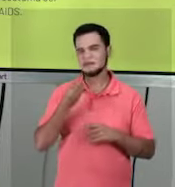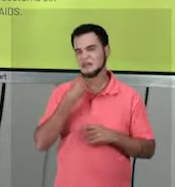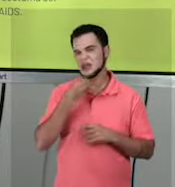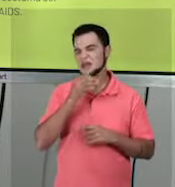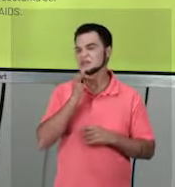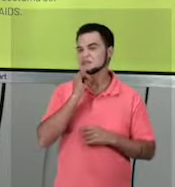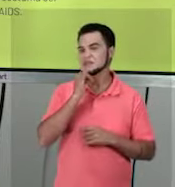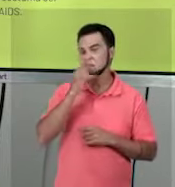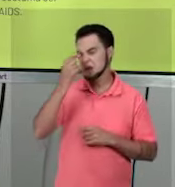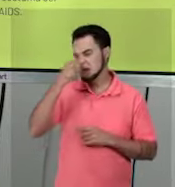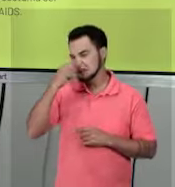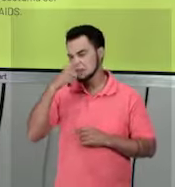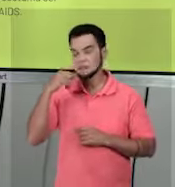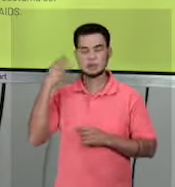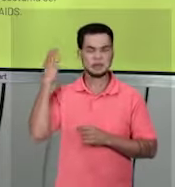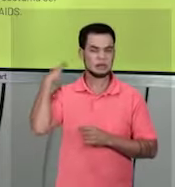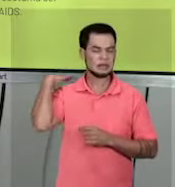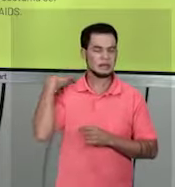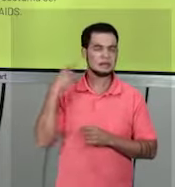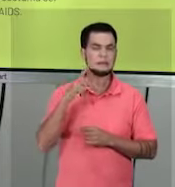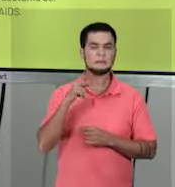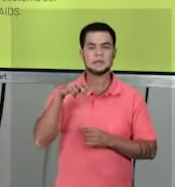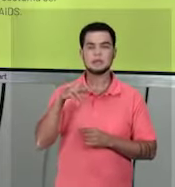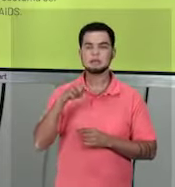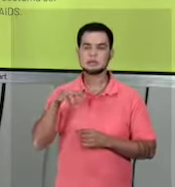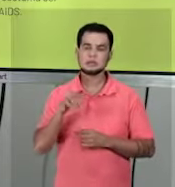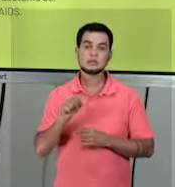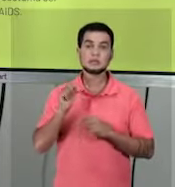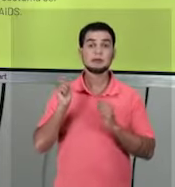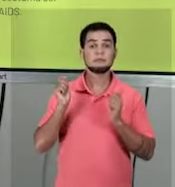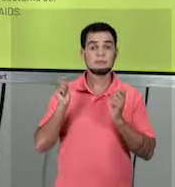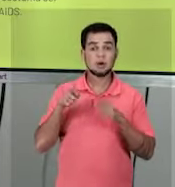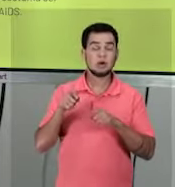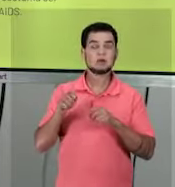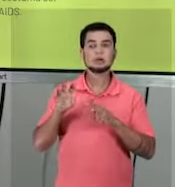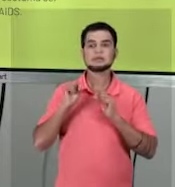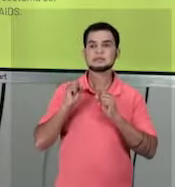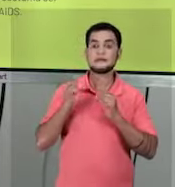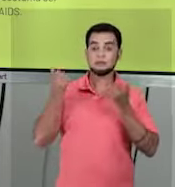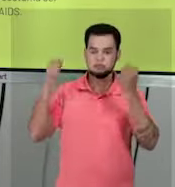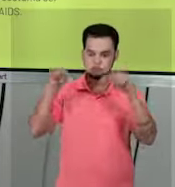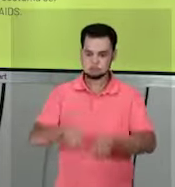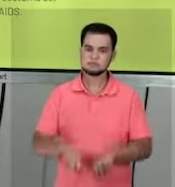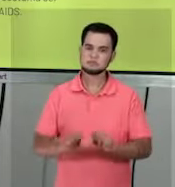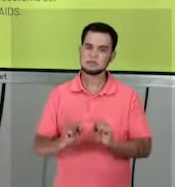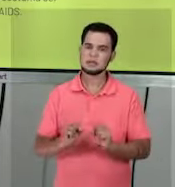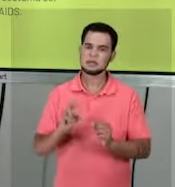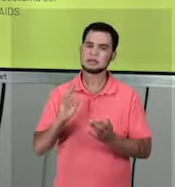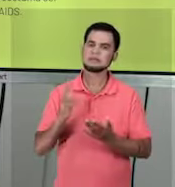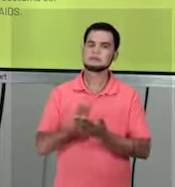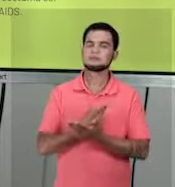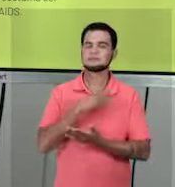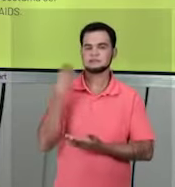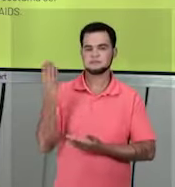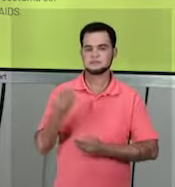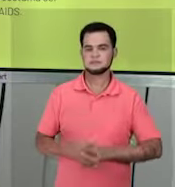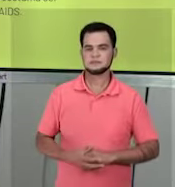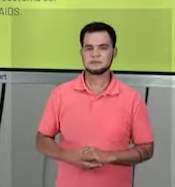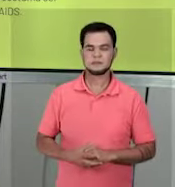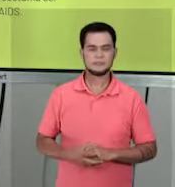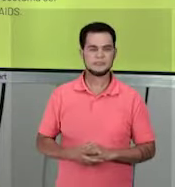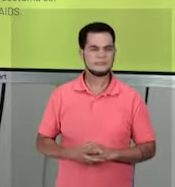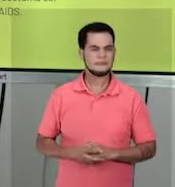uma pneumonia, que podem evoluir para quadros graves, levando essa pessoa ao óbito. Principais